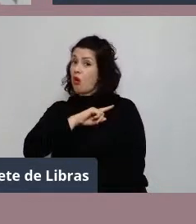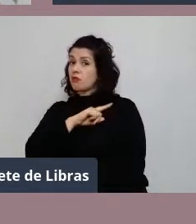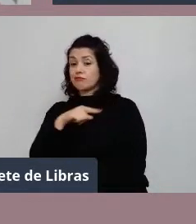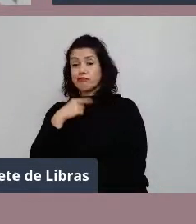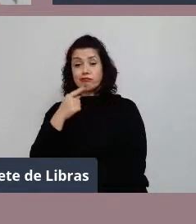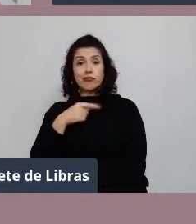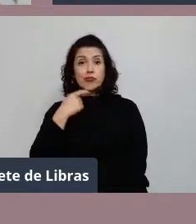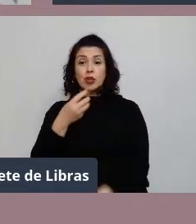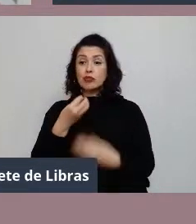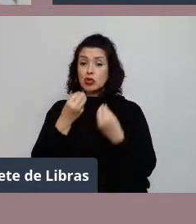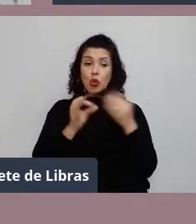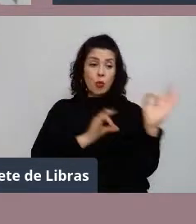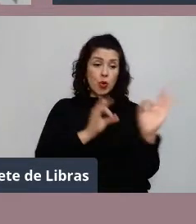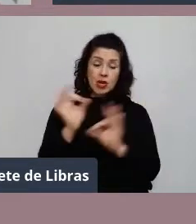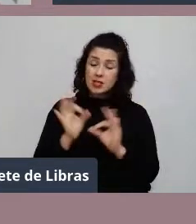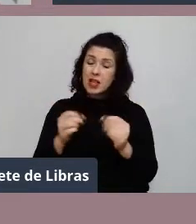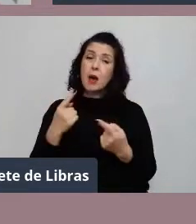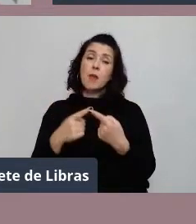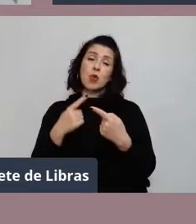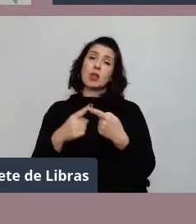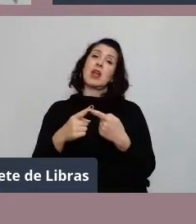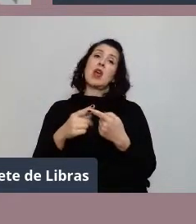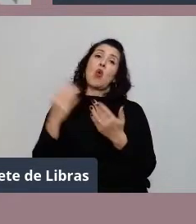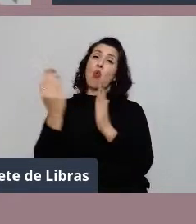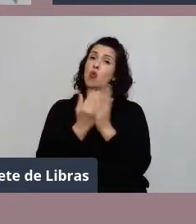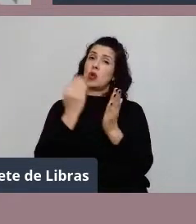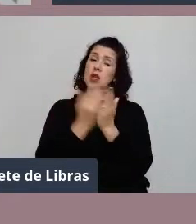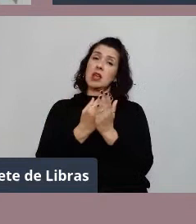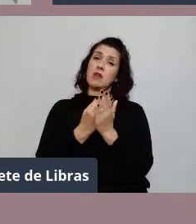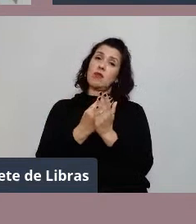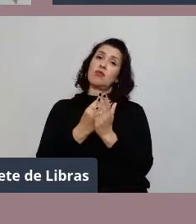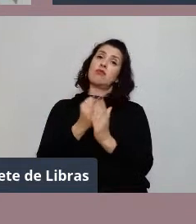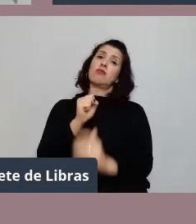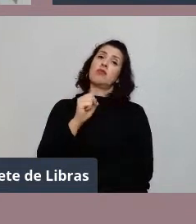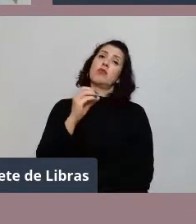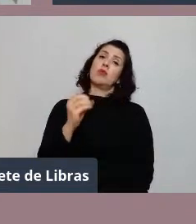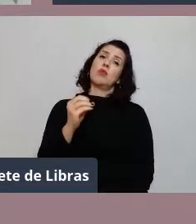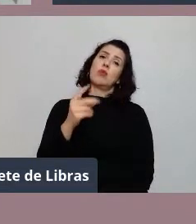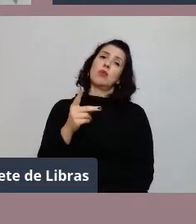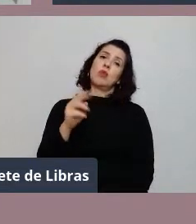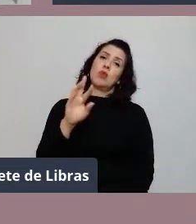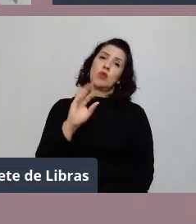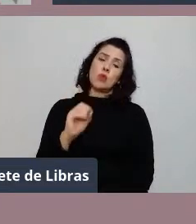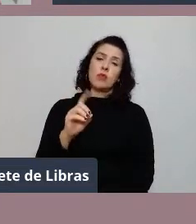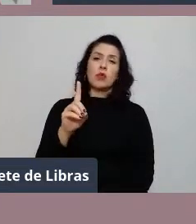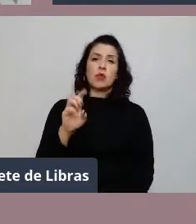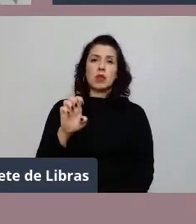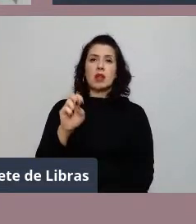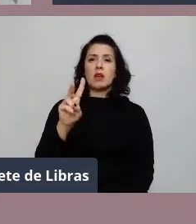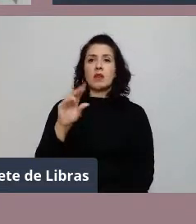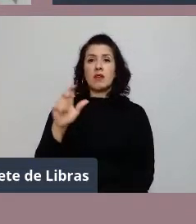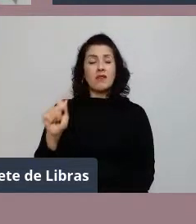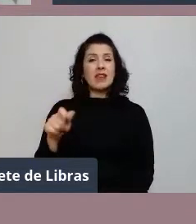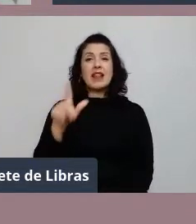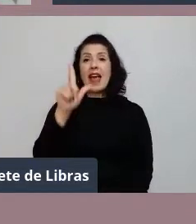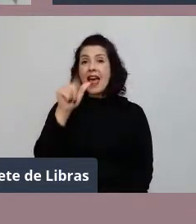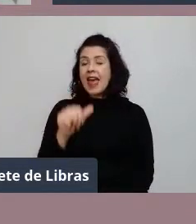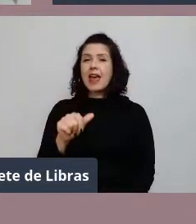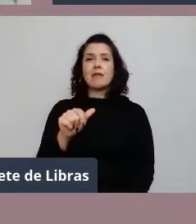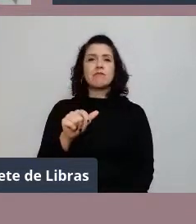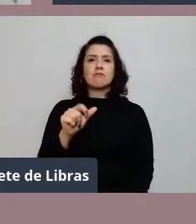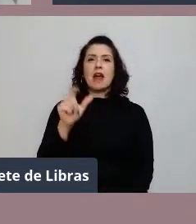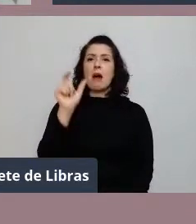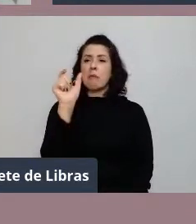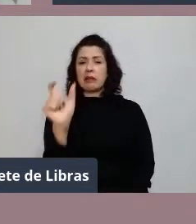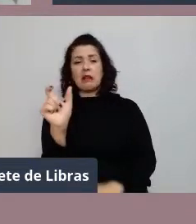de vida, que é muito fragmentado. Mas é possível, por exemplo, dizer, respondendo a Lisiane, com o sopro